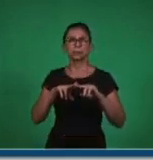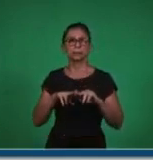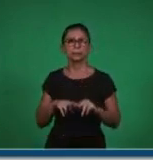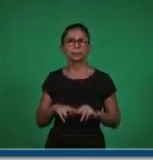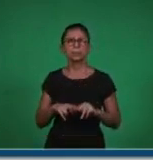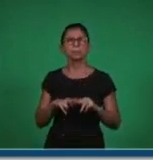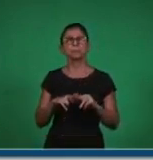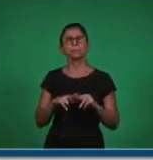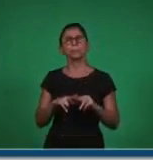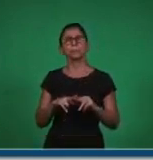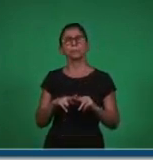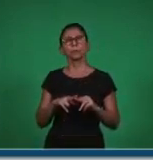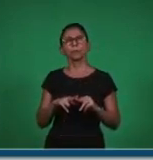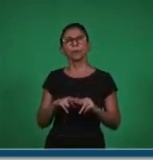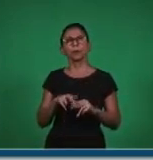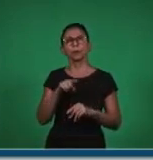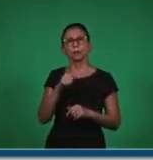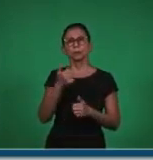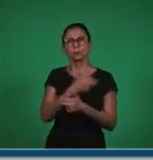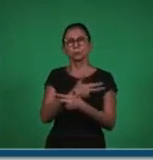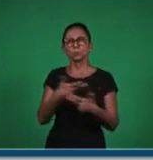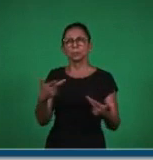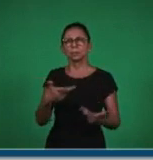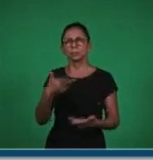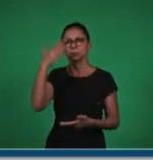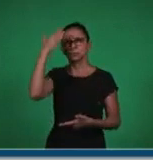vê não foi feito.